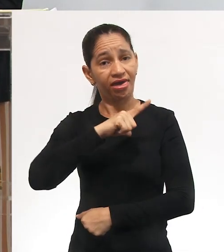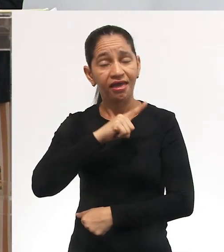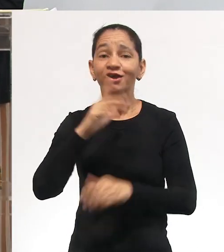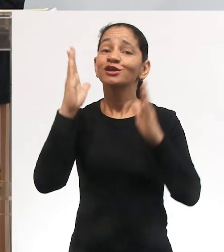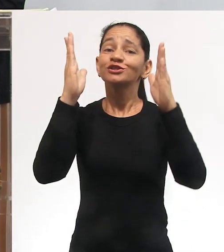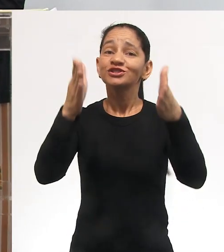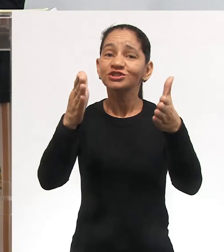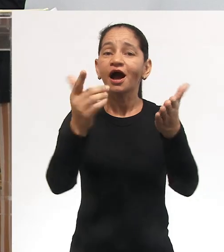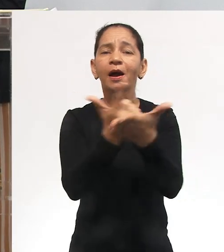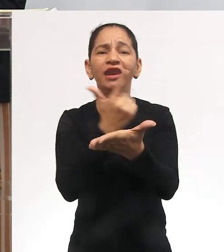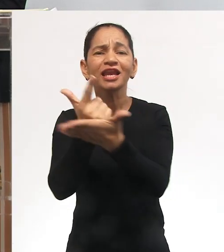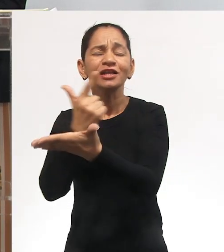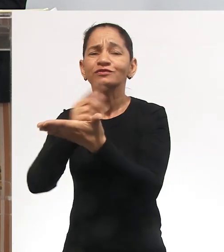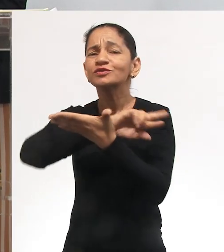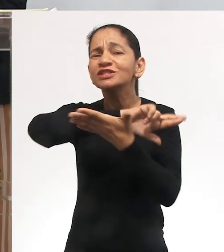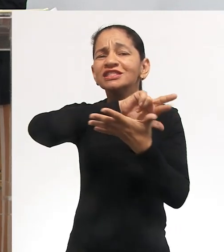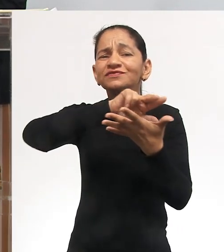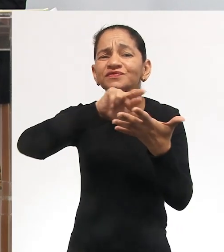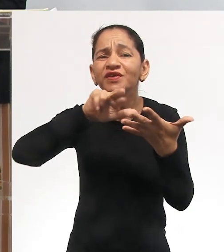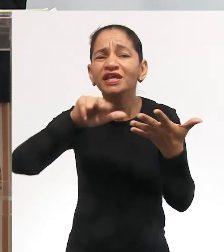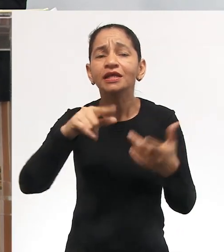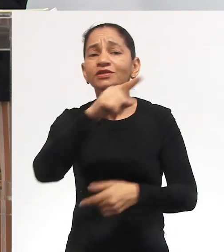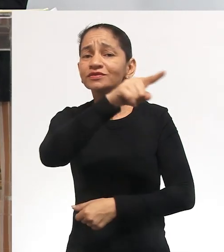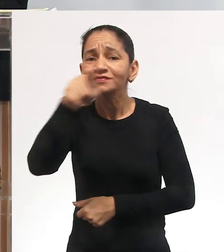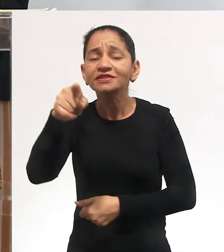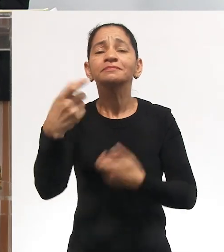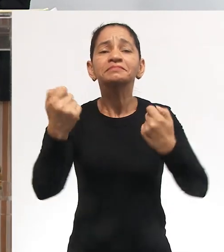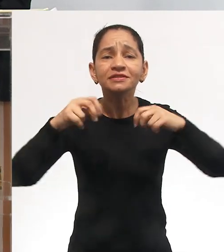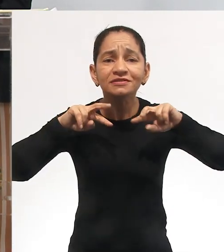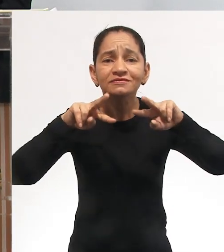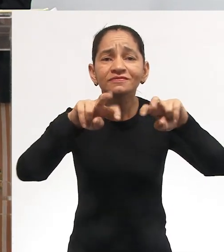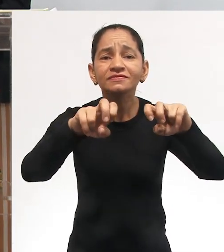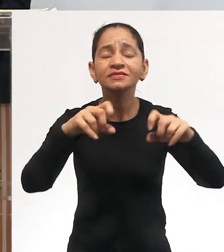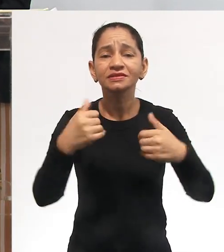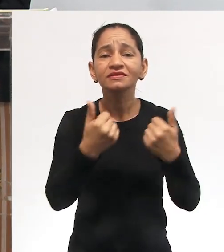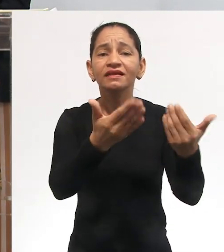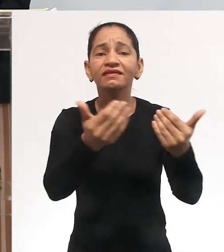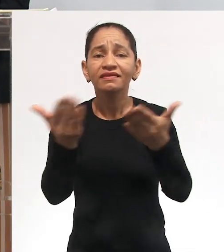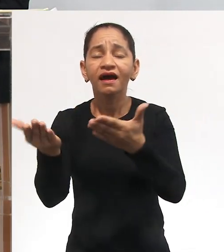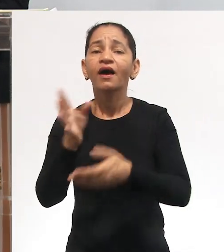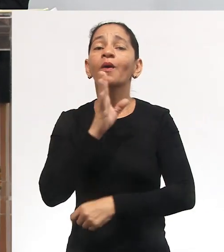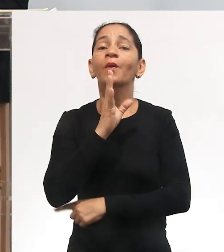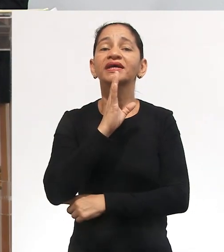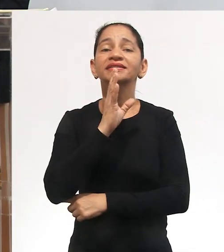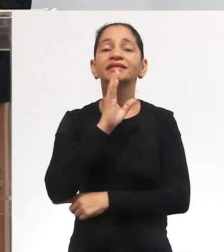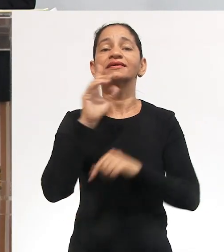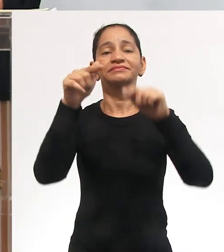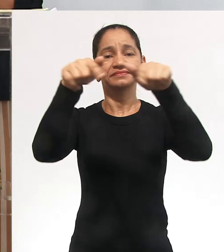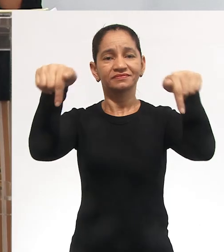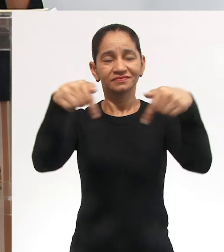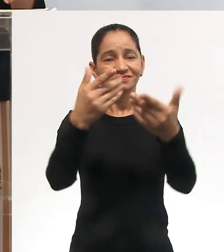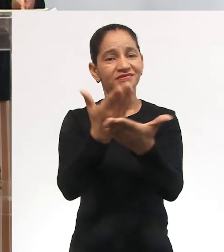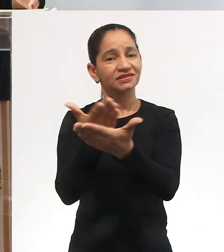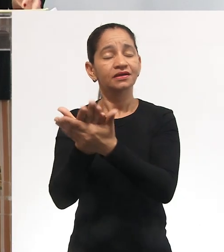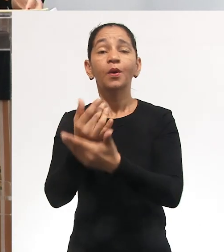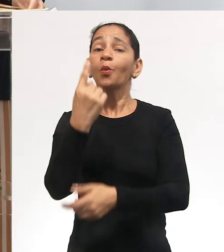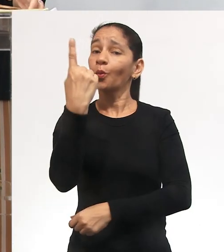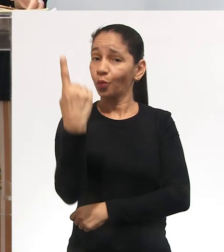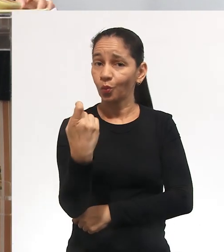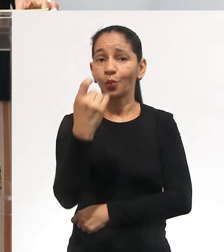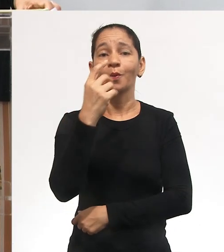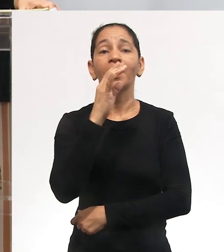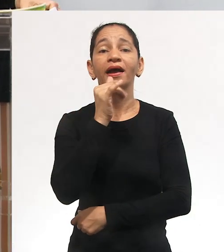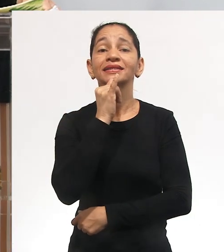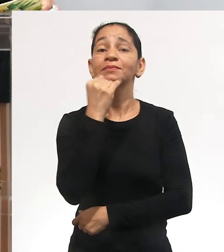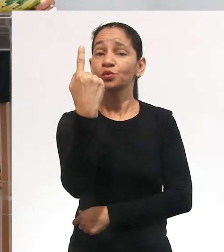que precisa ser conhecida, que precisa ser trabalhada em sala de aula. Um exemplo eu vou dar aqui